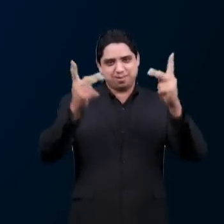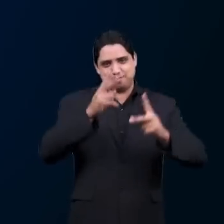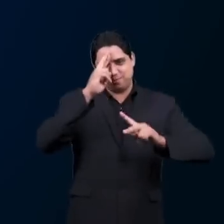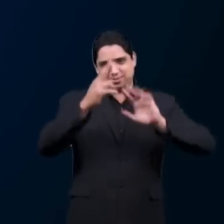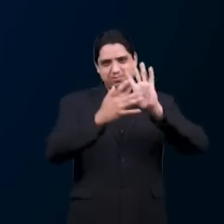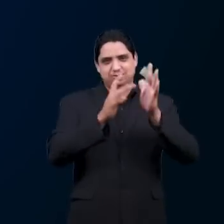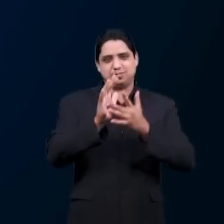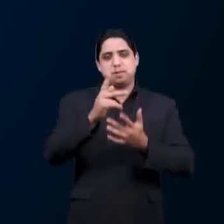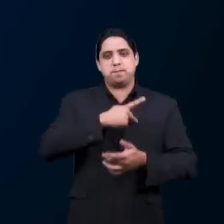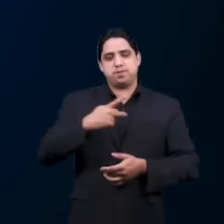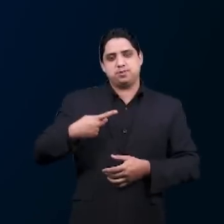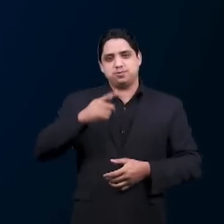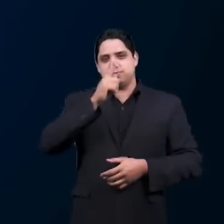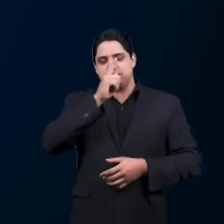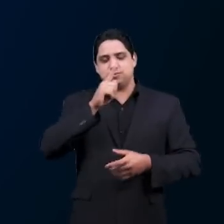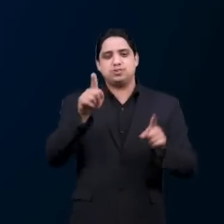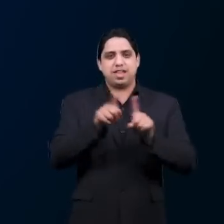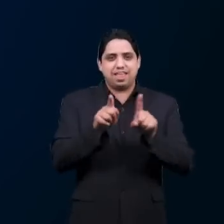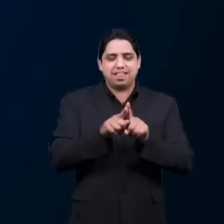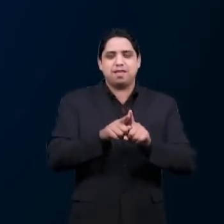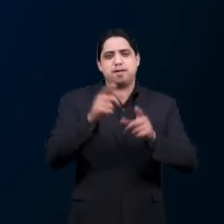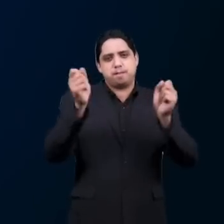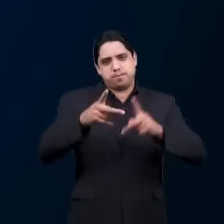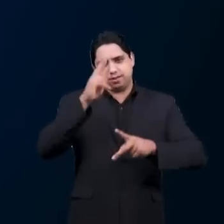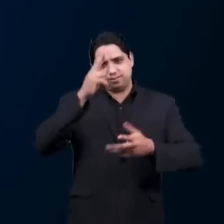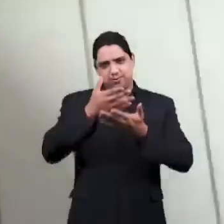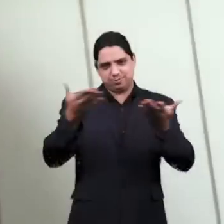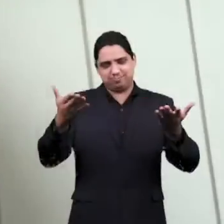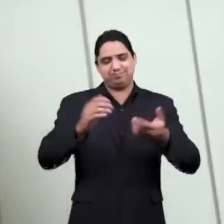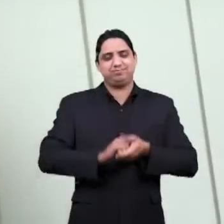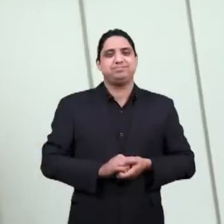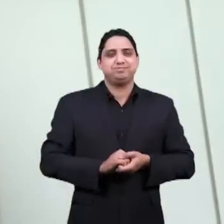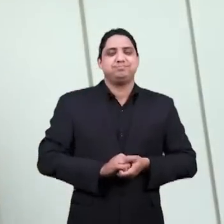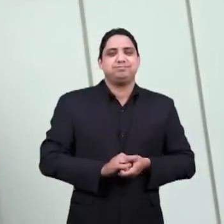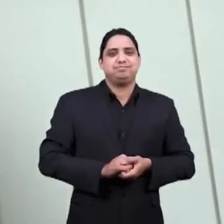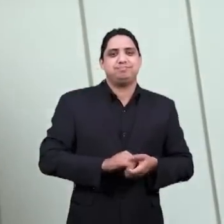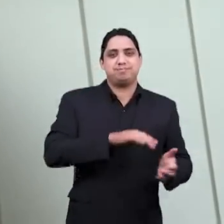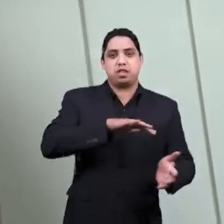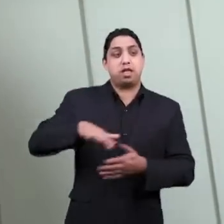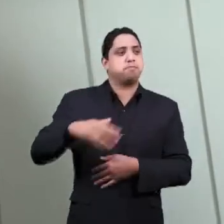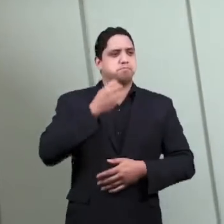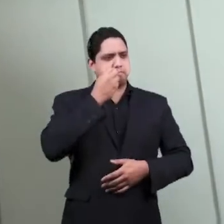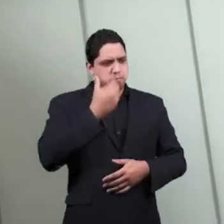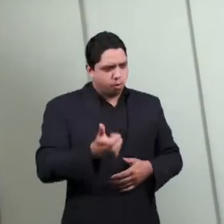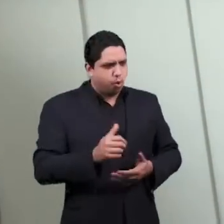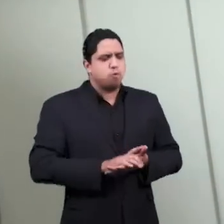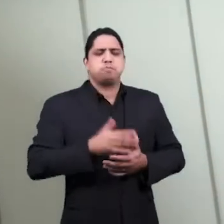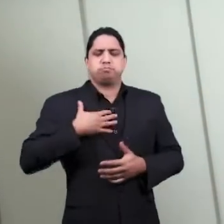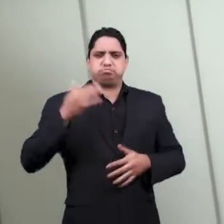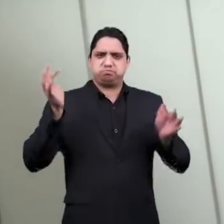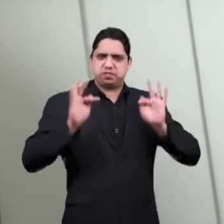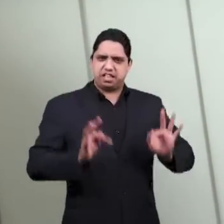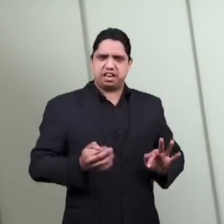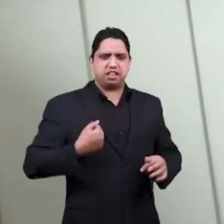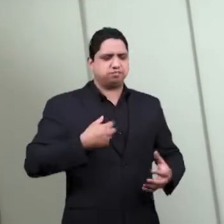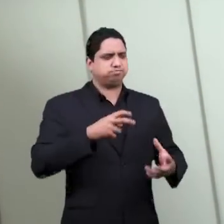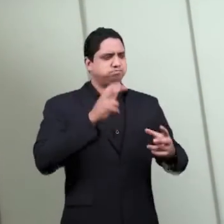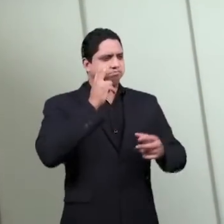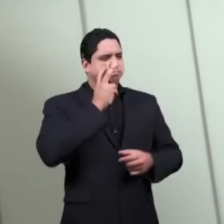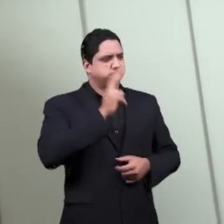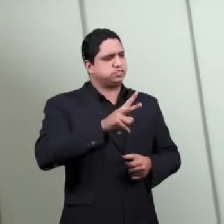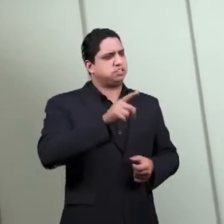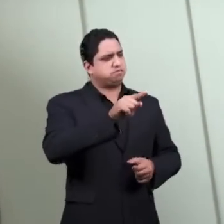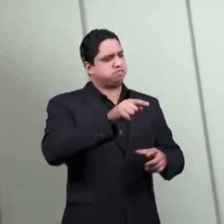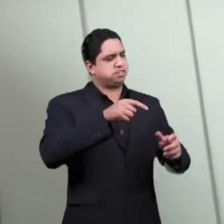paz do Senhor Jesus, pastor Gilson, os irmãos. Amém. Muito bem, Felipe, eu fico muito feliz em ouvir a sua